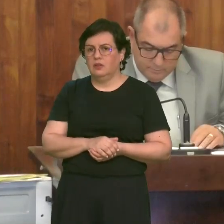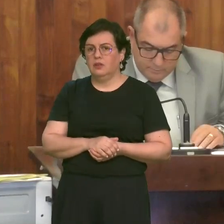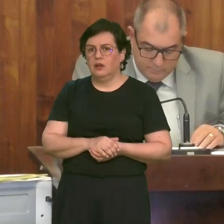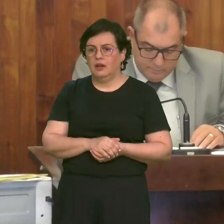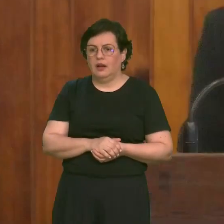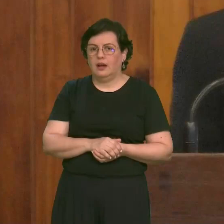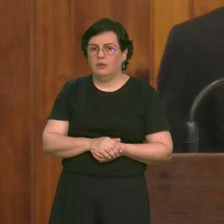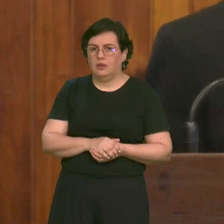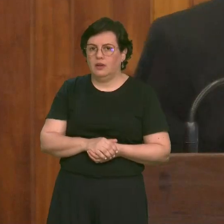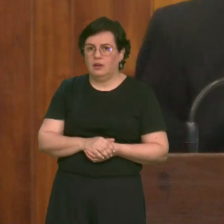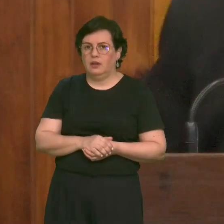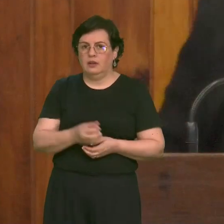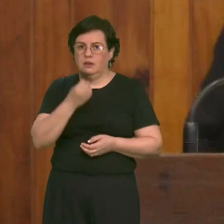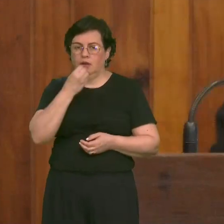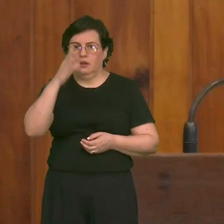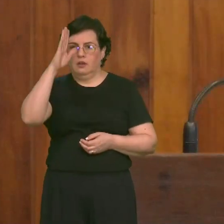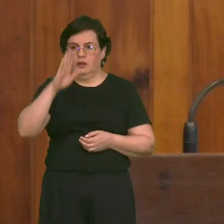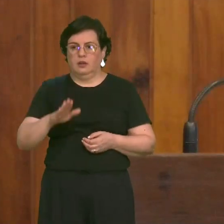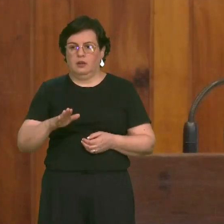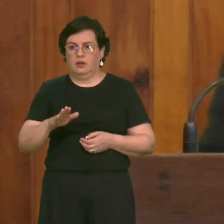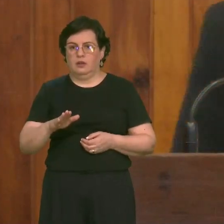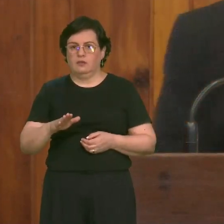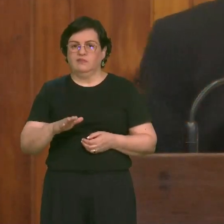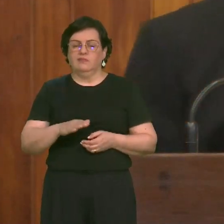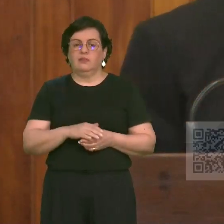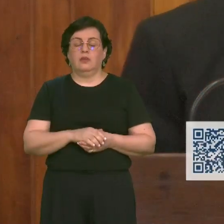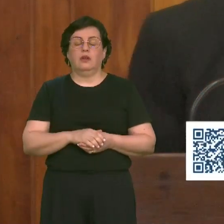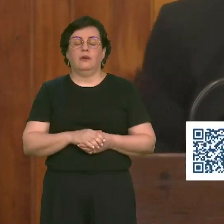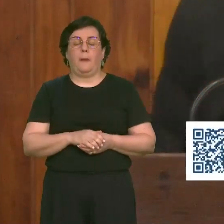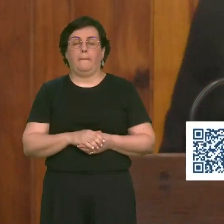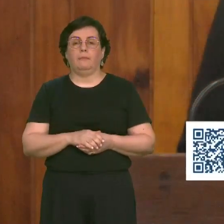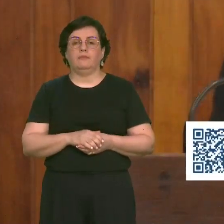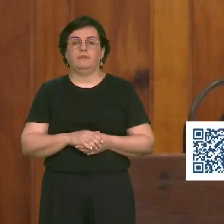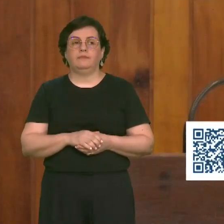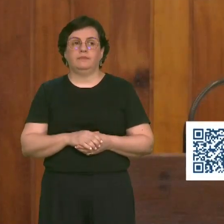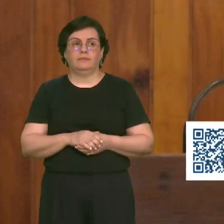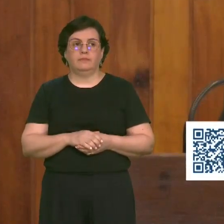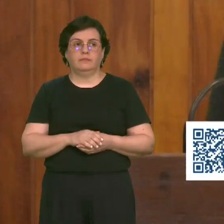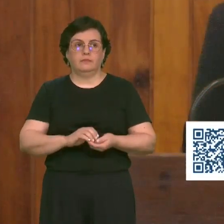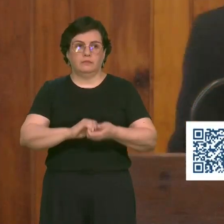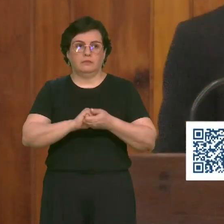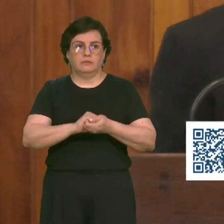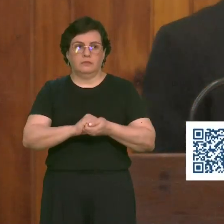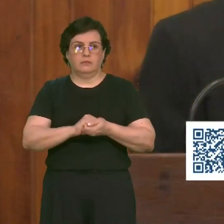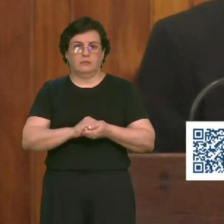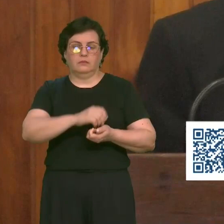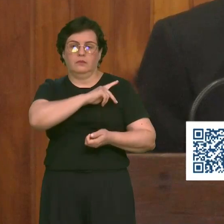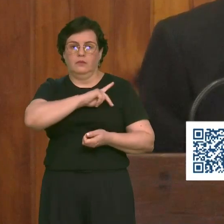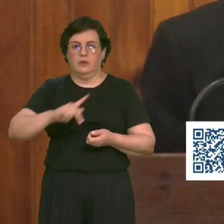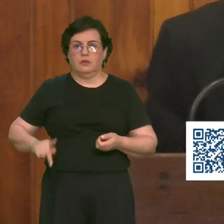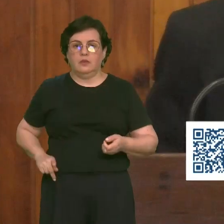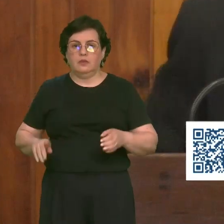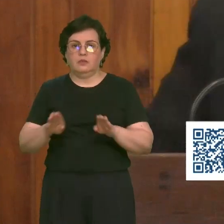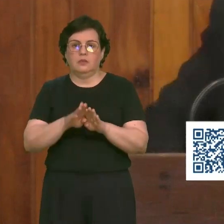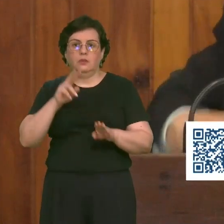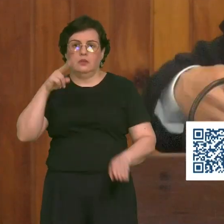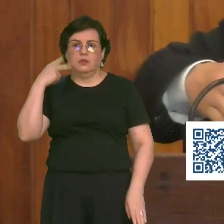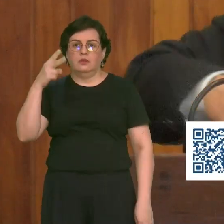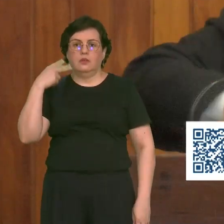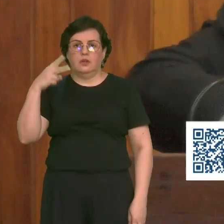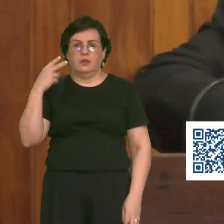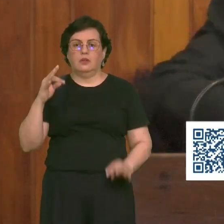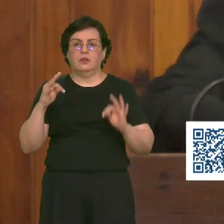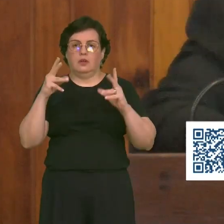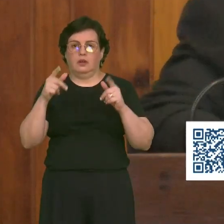Boa tarde a todos gostaria de saudar excelentíssimo presidente Marcos Rezende primeiro terceiro secretário Júlio Moraes vereadora Vânia